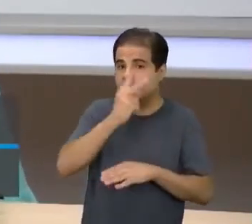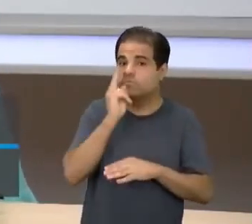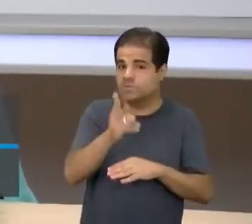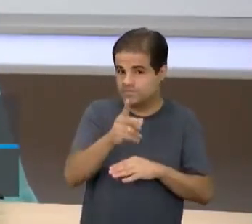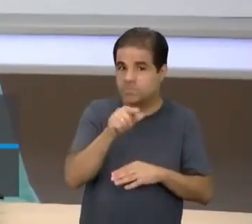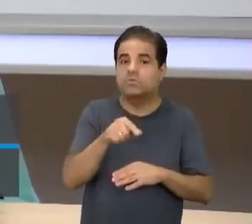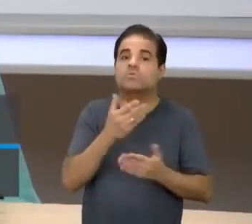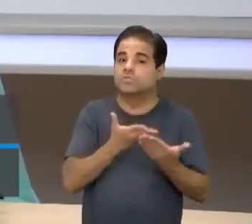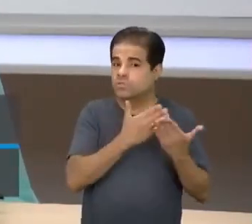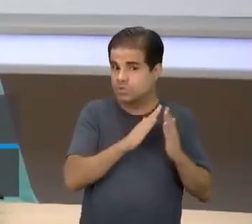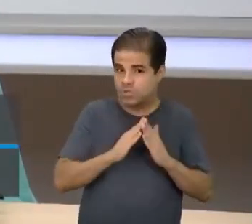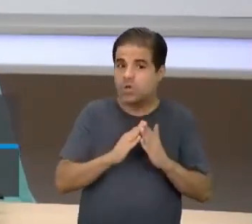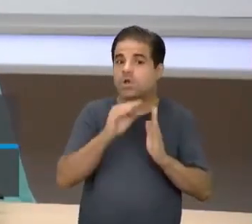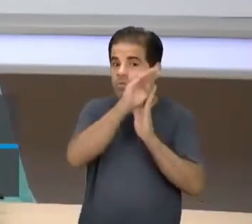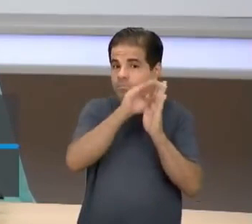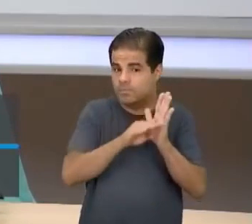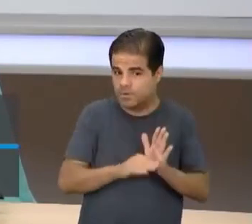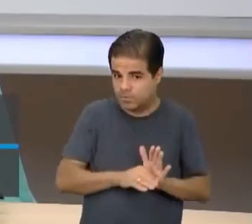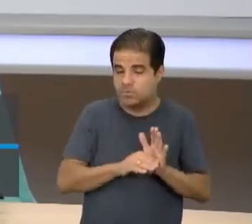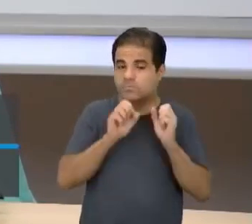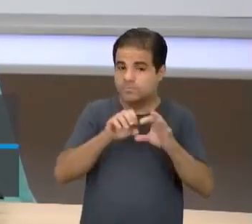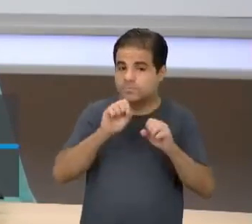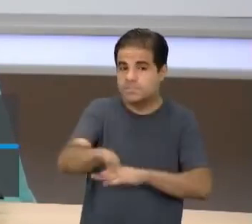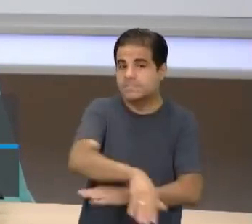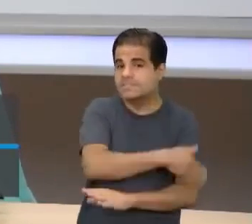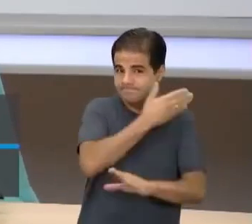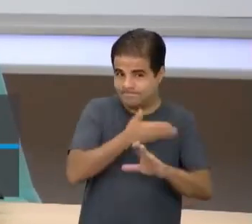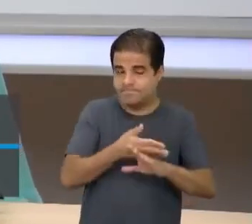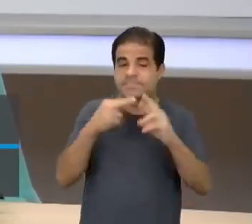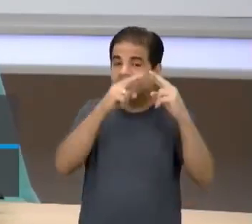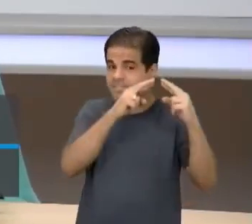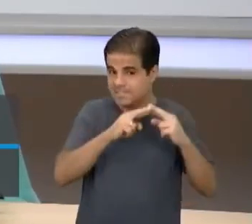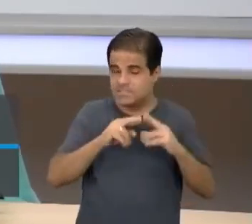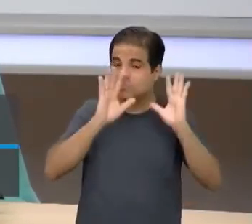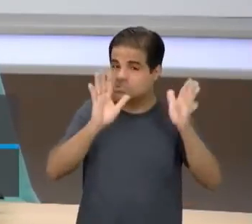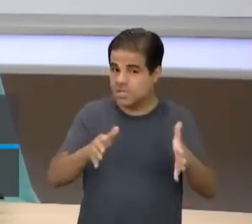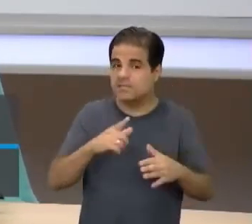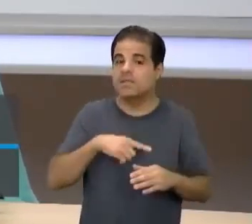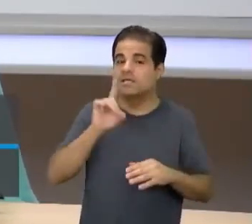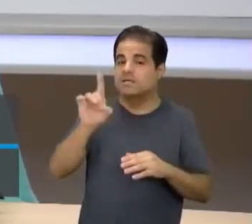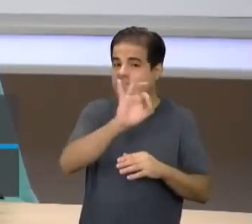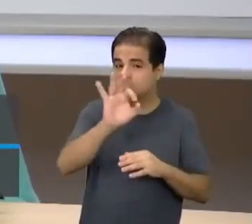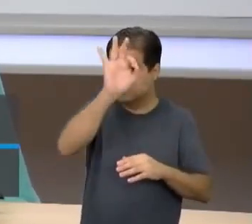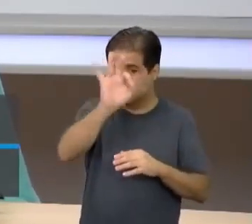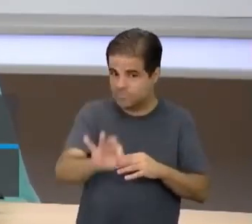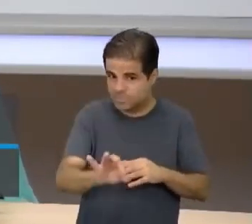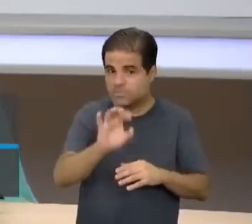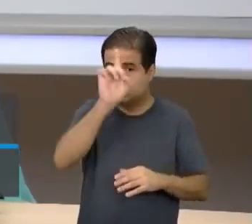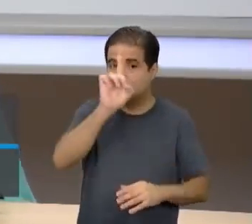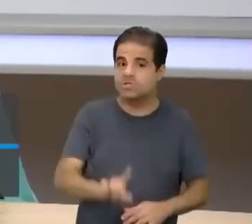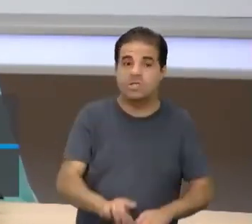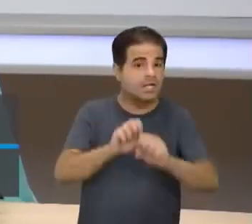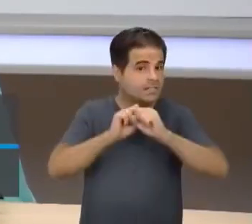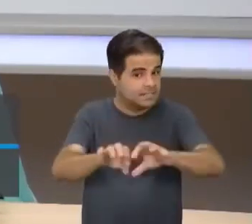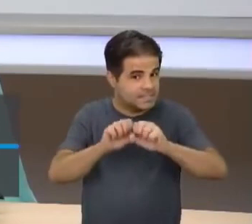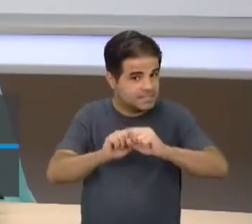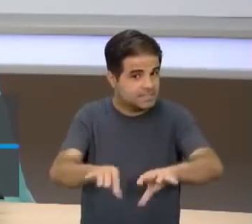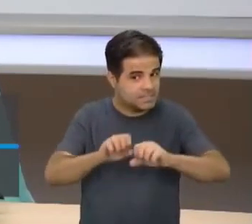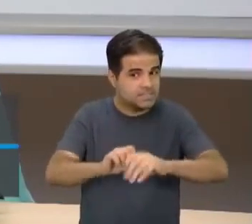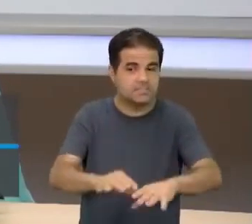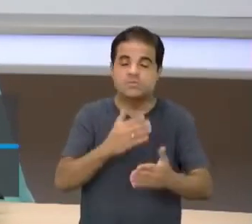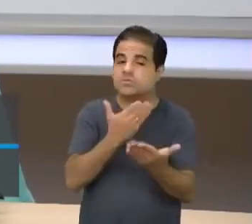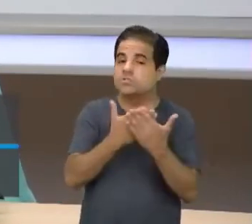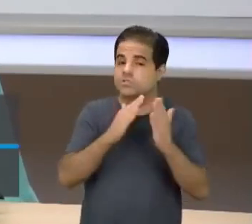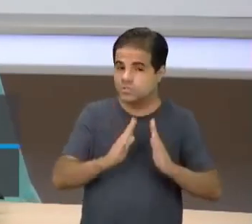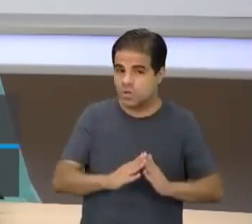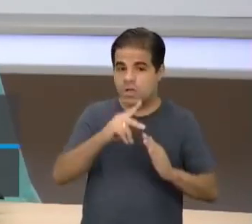2.000 escolas do programa Ensino Integral na rede. Já temos 100% de diretoria de ensino somente com